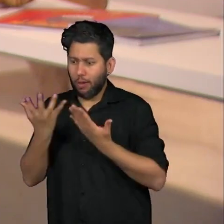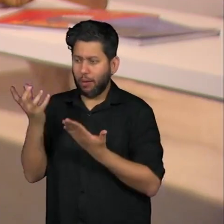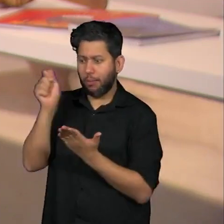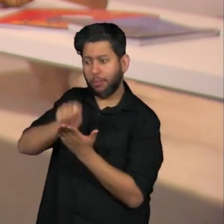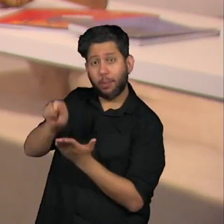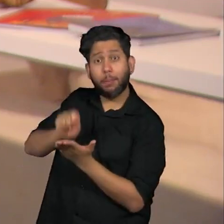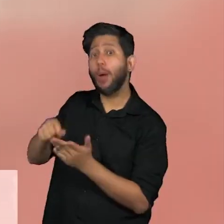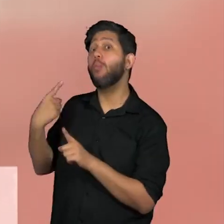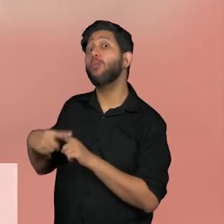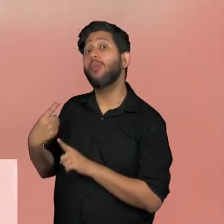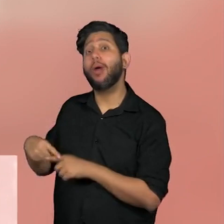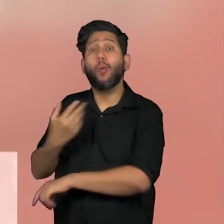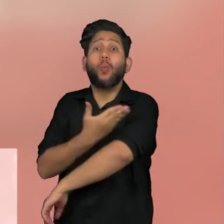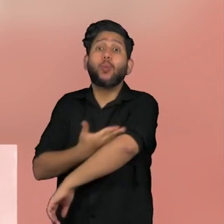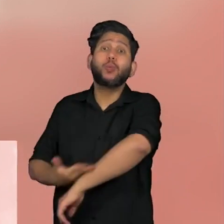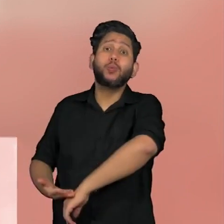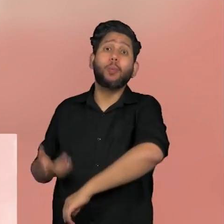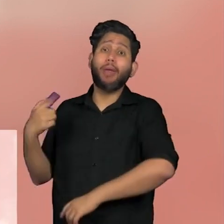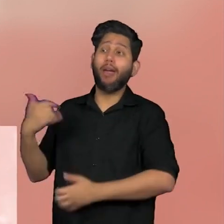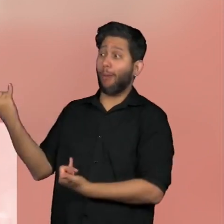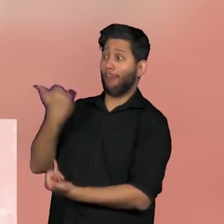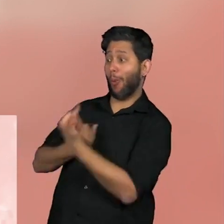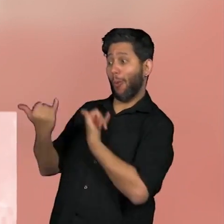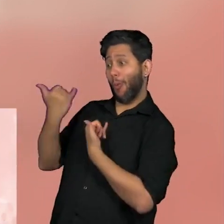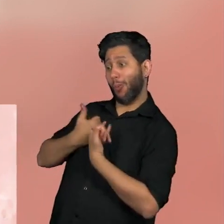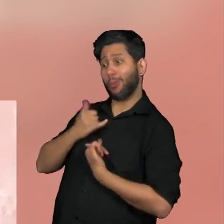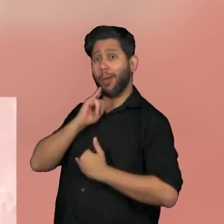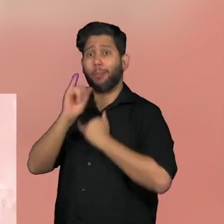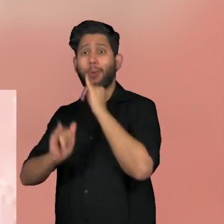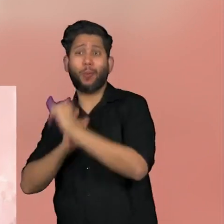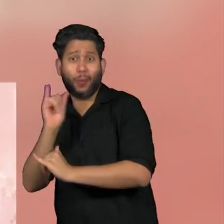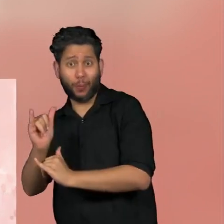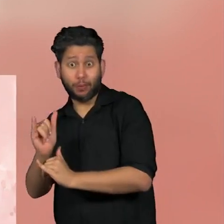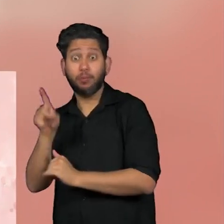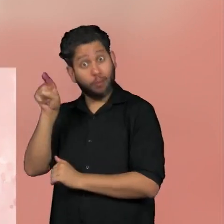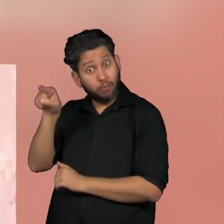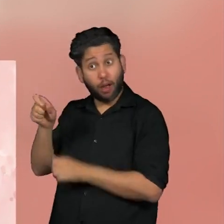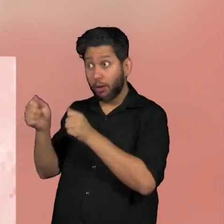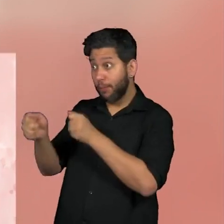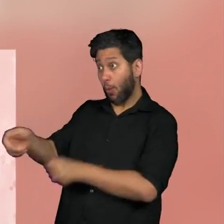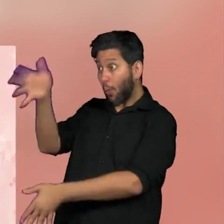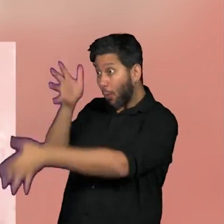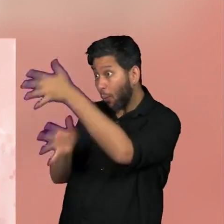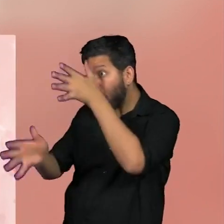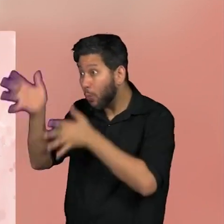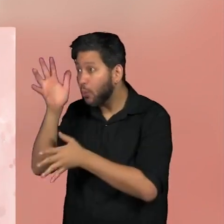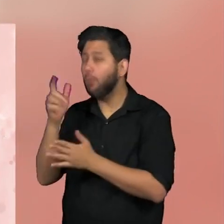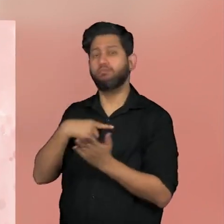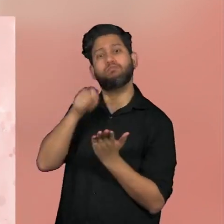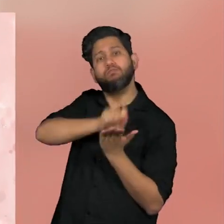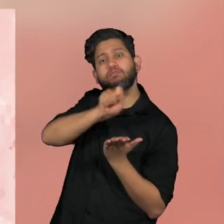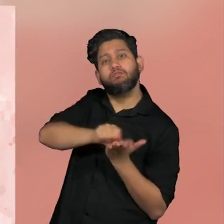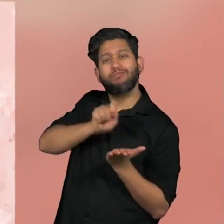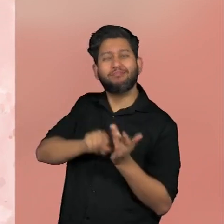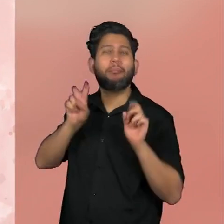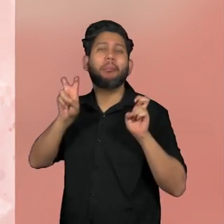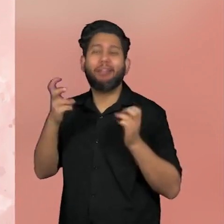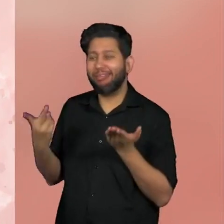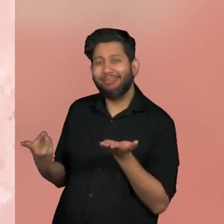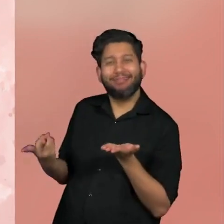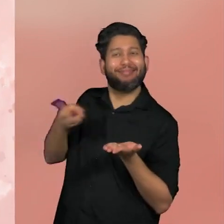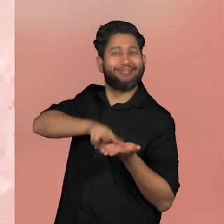da oralidade. E a gente conseguiu fazer essa tradução com muito jeito, com muita conversa. Então, foi um trabalho